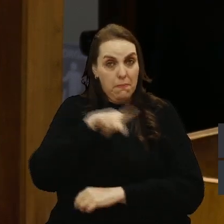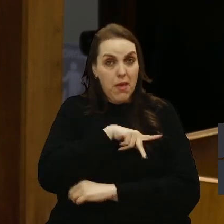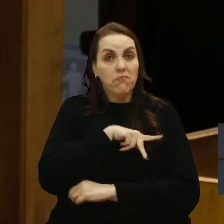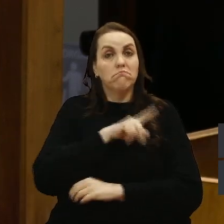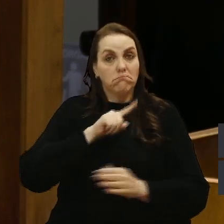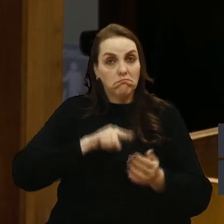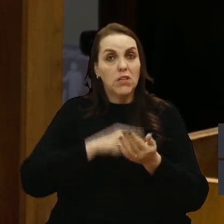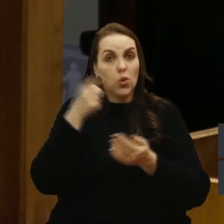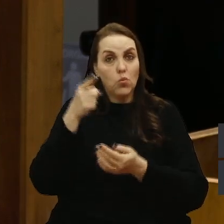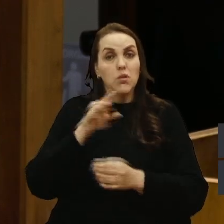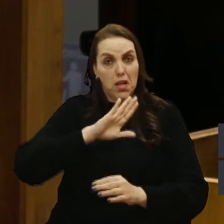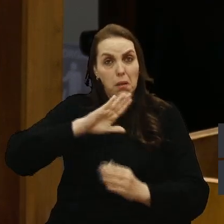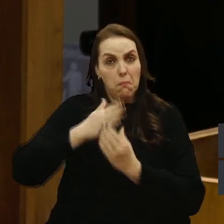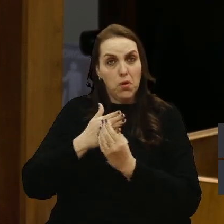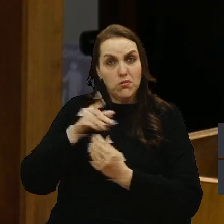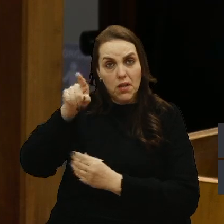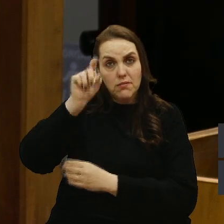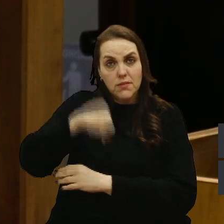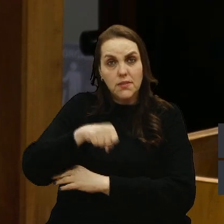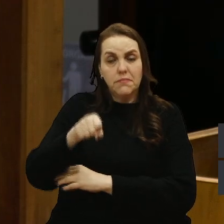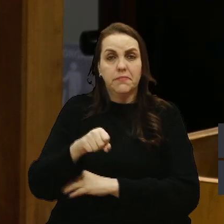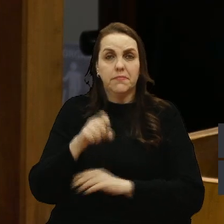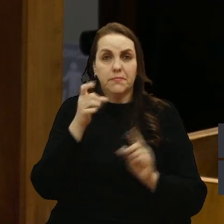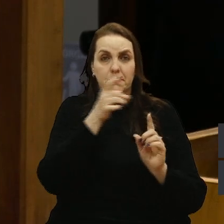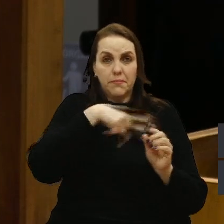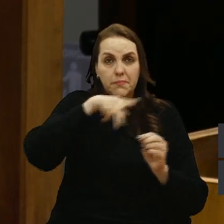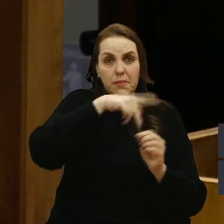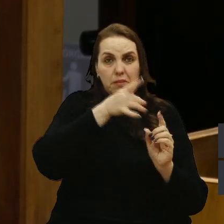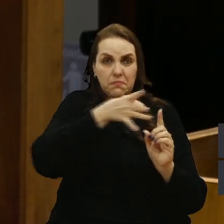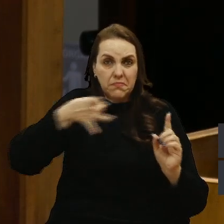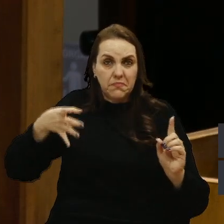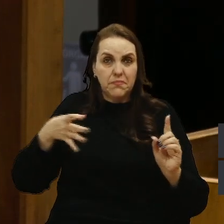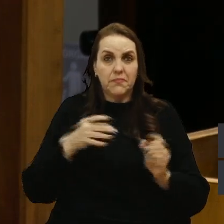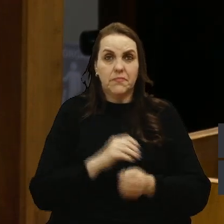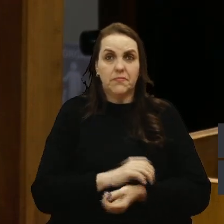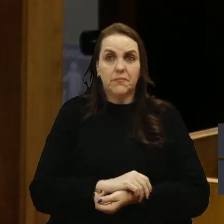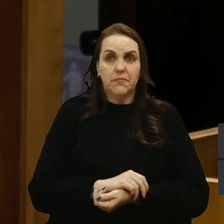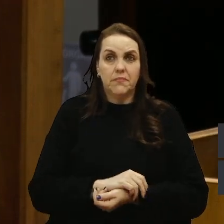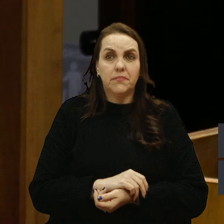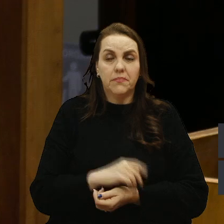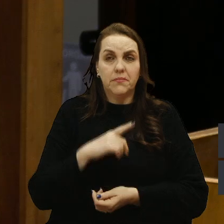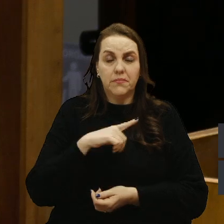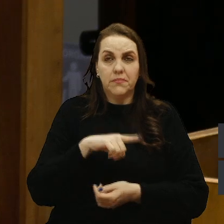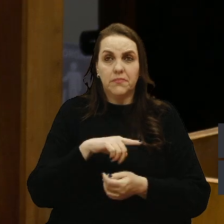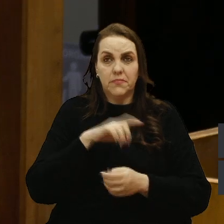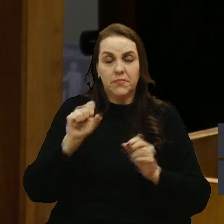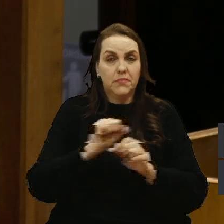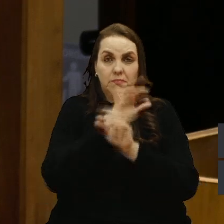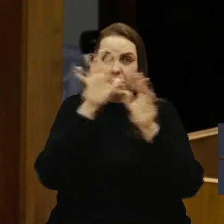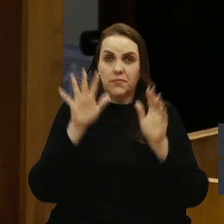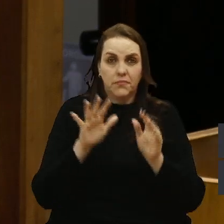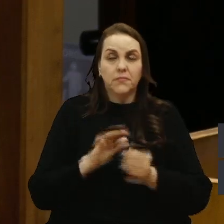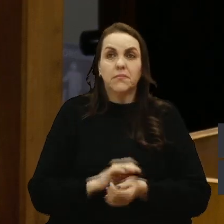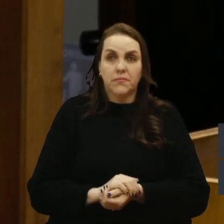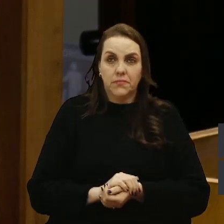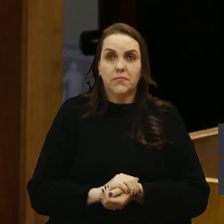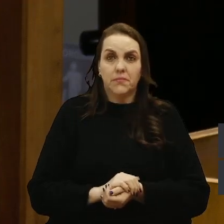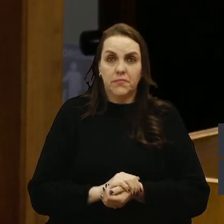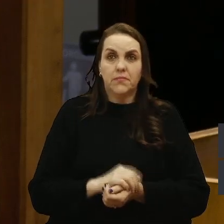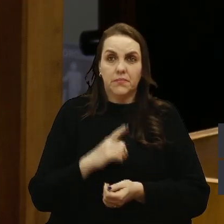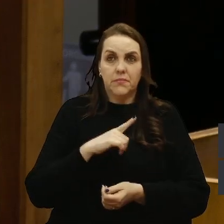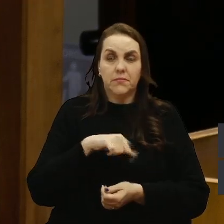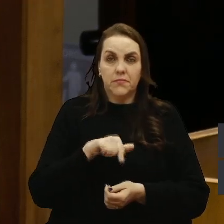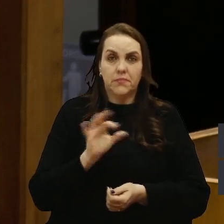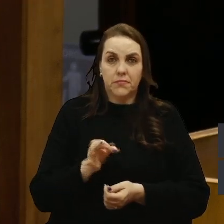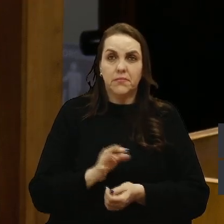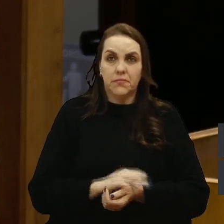Ele responde por xenofobia. Lá. Tem que dar seus esclarecimentos. E a gente verificar esse ato